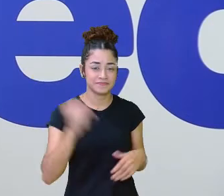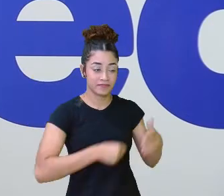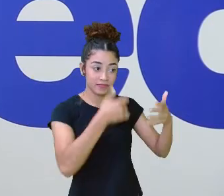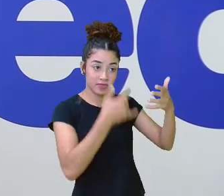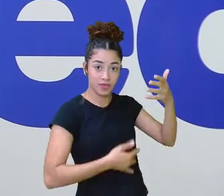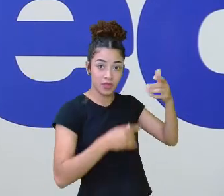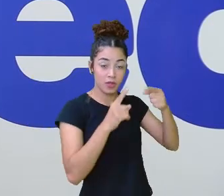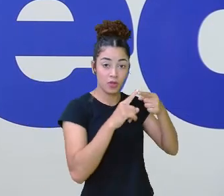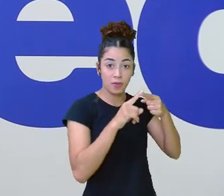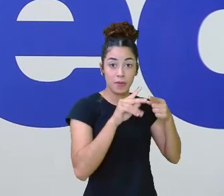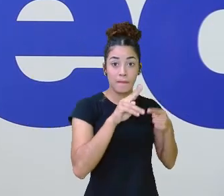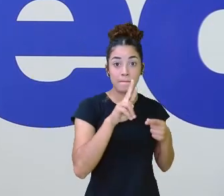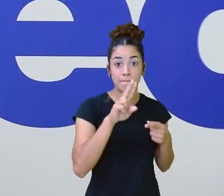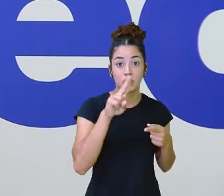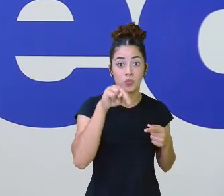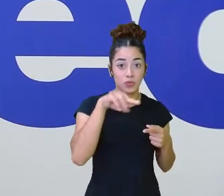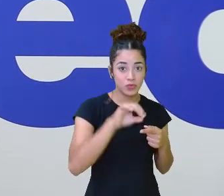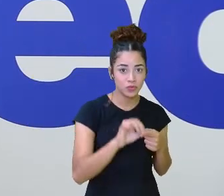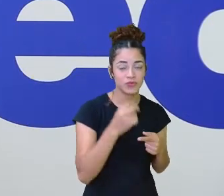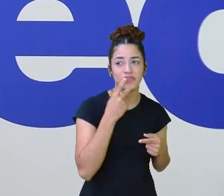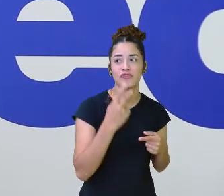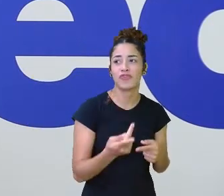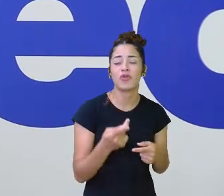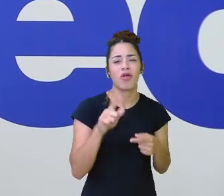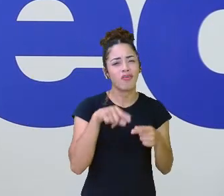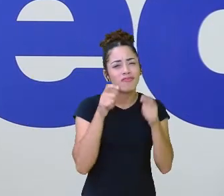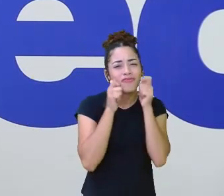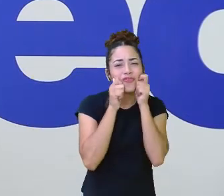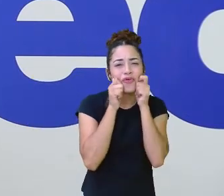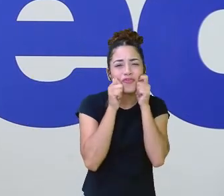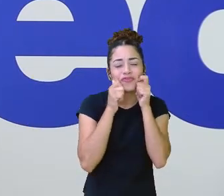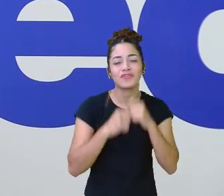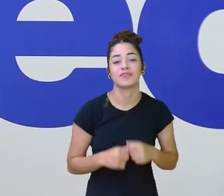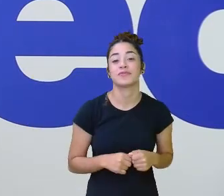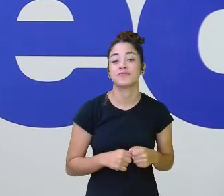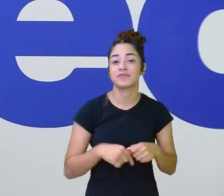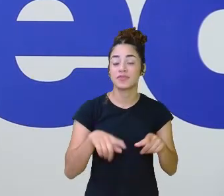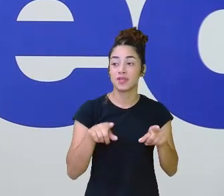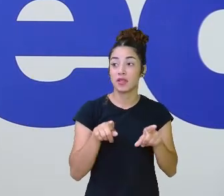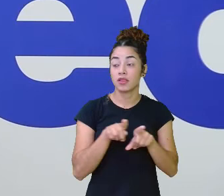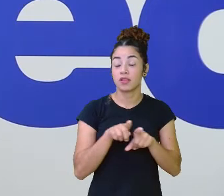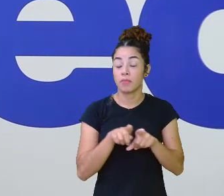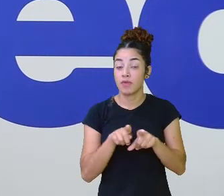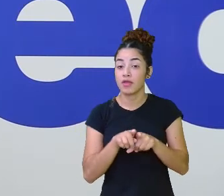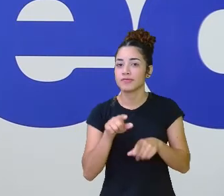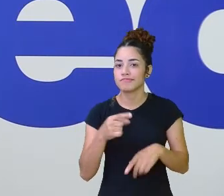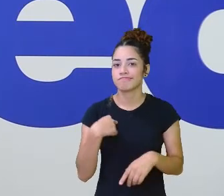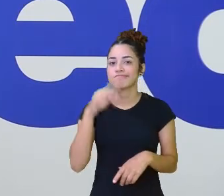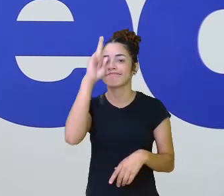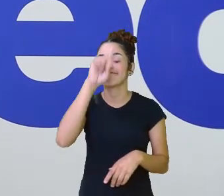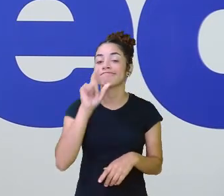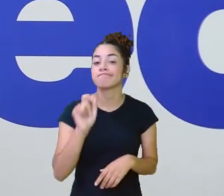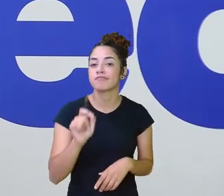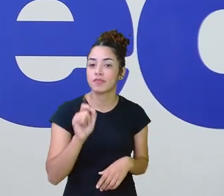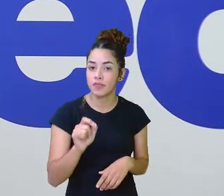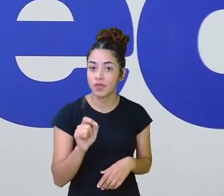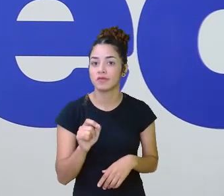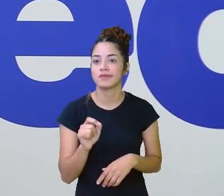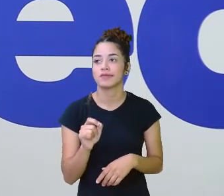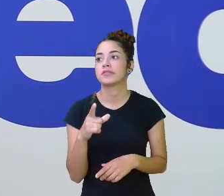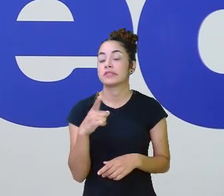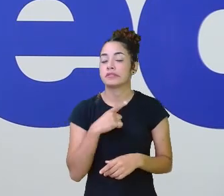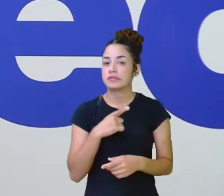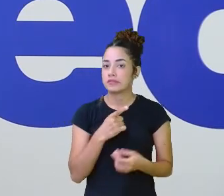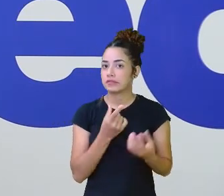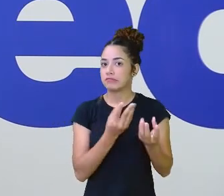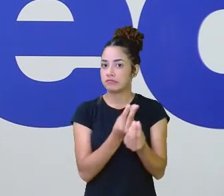é que é fofinho, que realmente é um animal fofinho. É. E as capivaras, eu estava lembrando aqui,